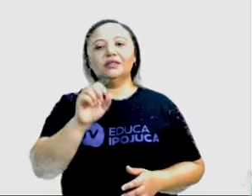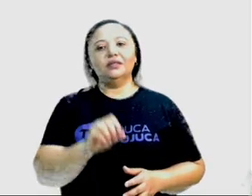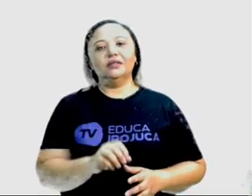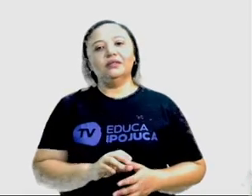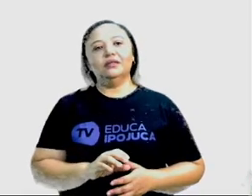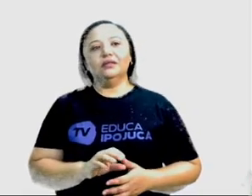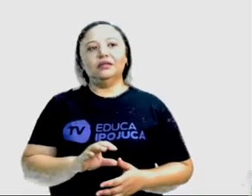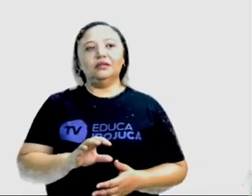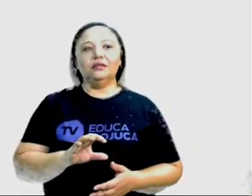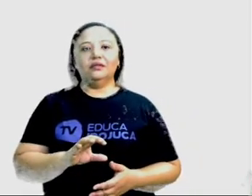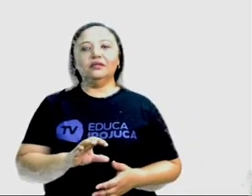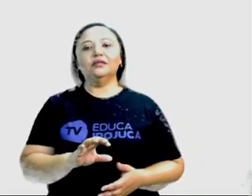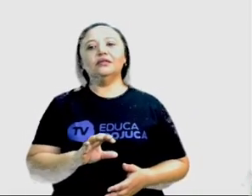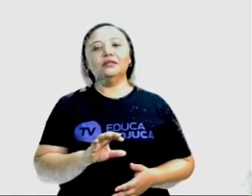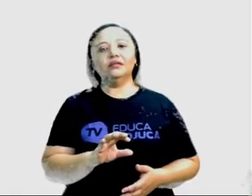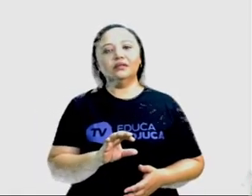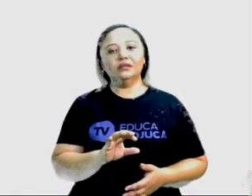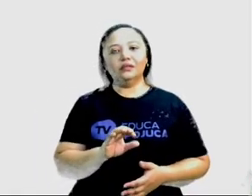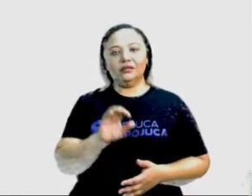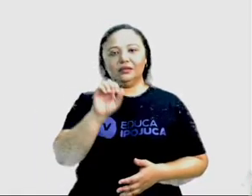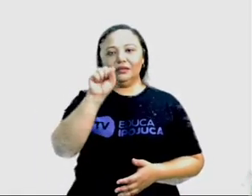ó.